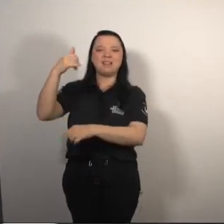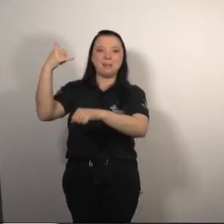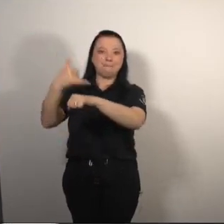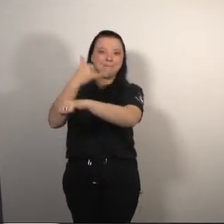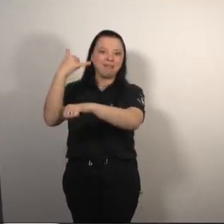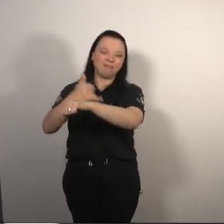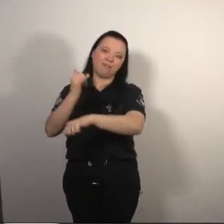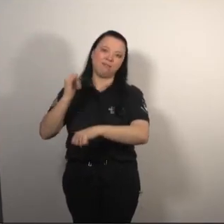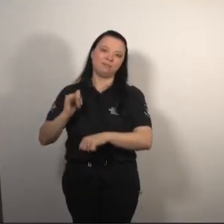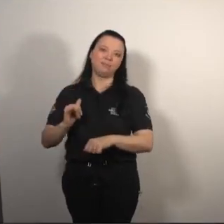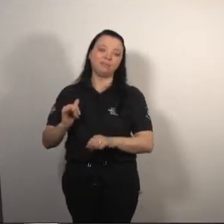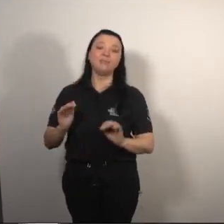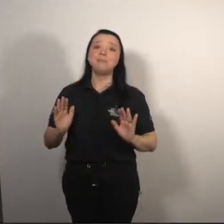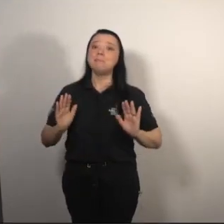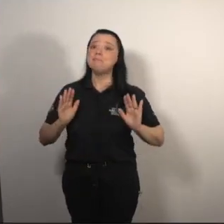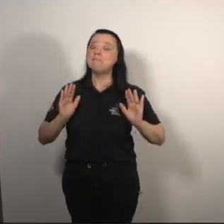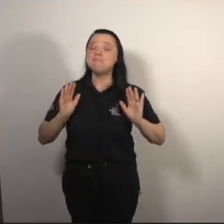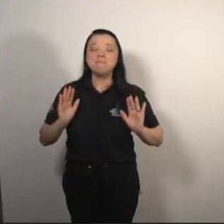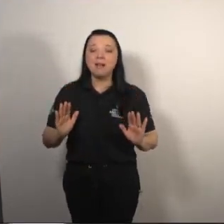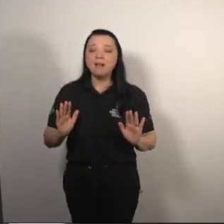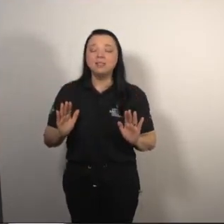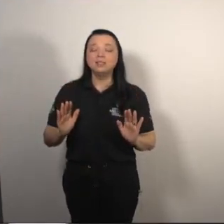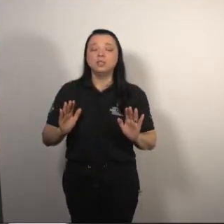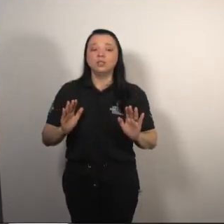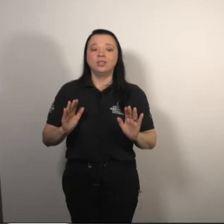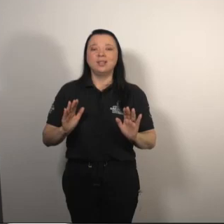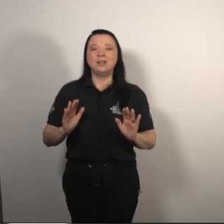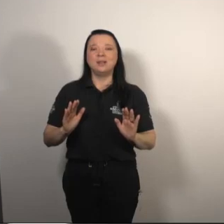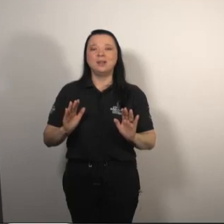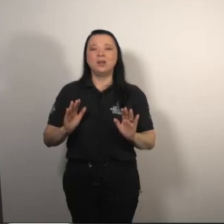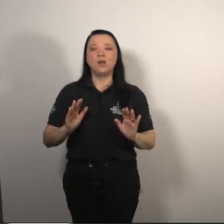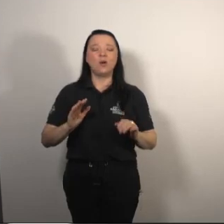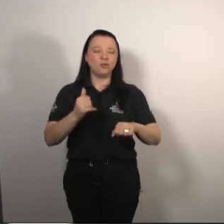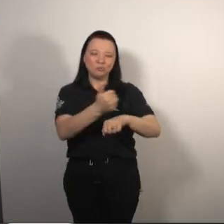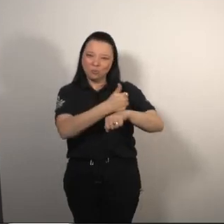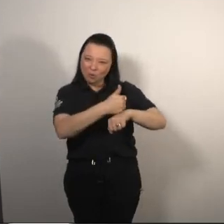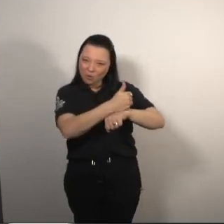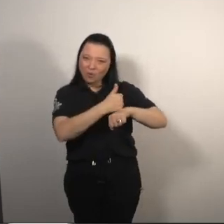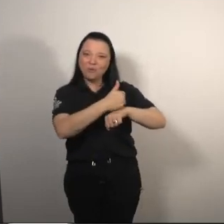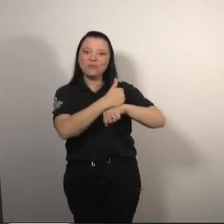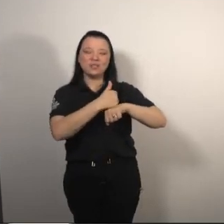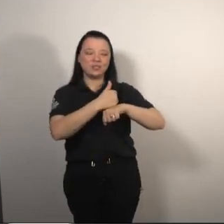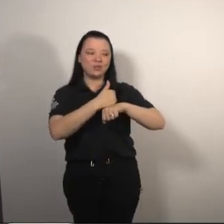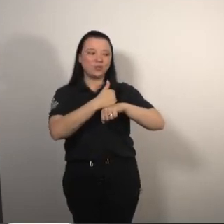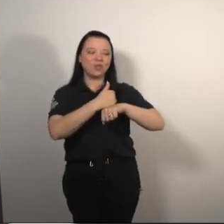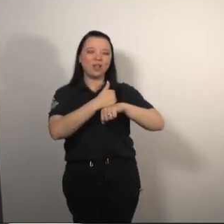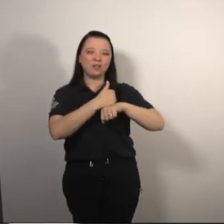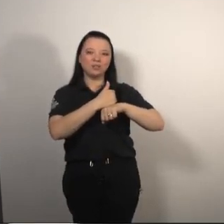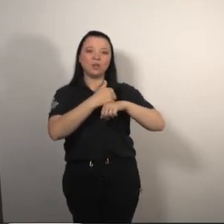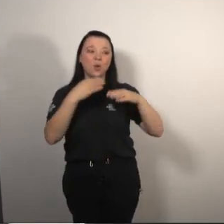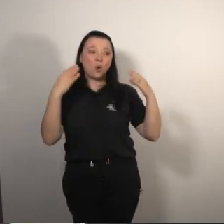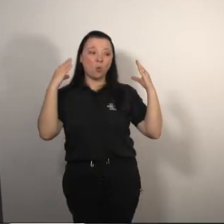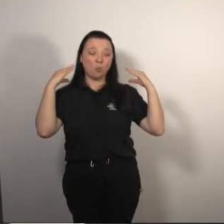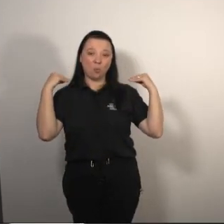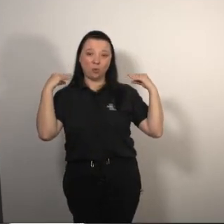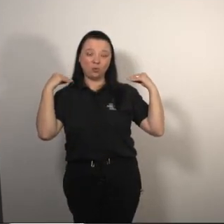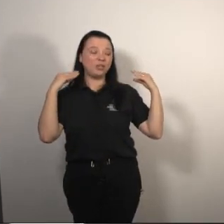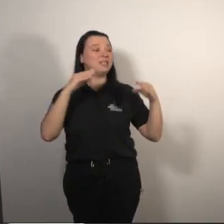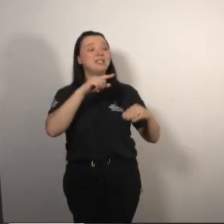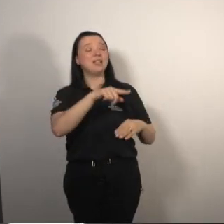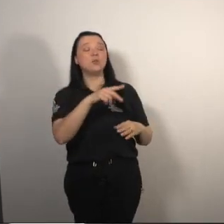infelizmente, ainda os motoristas não se atentam, né? E as empresas, daí tem um trabalho também com as